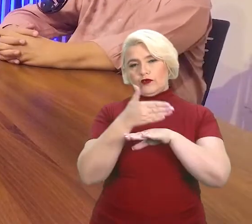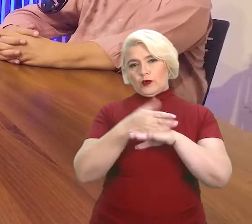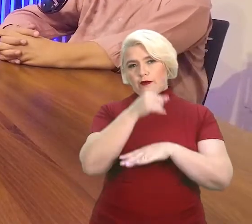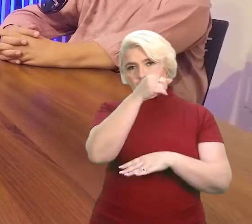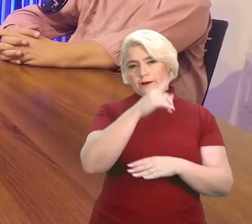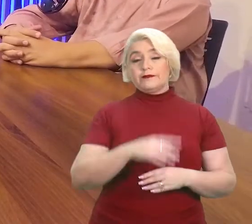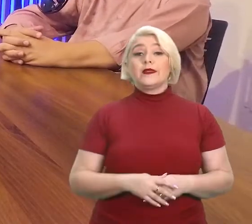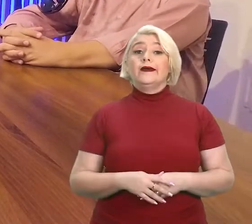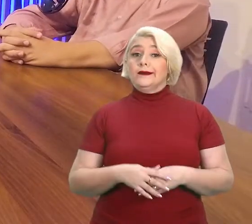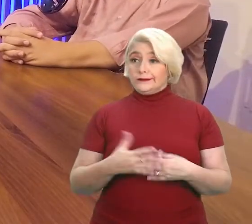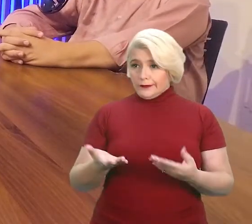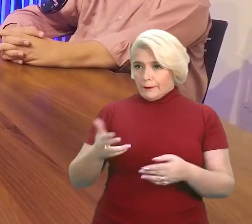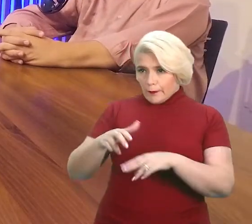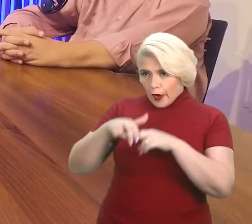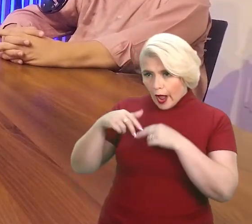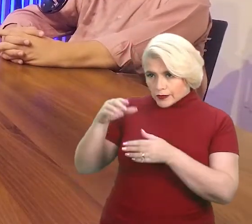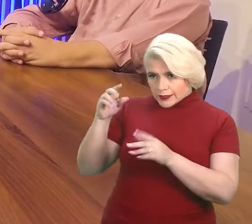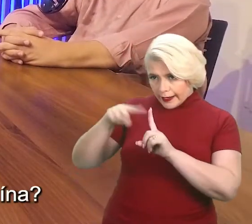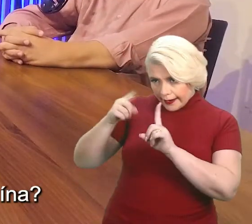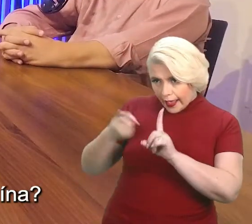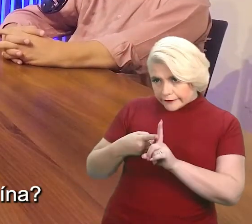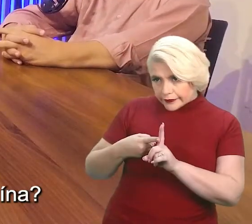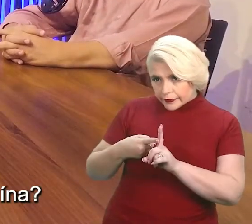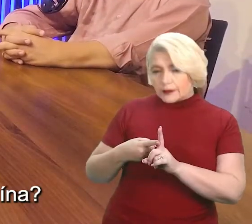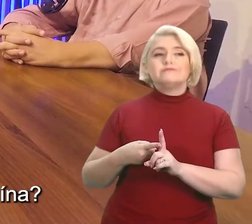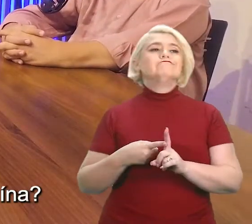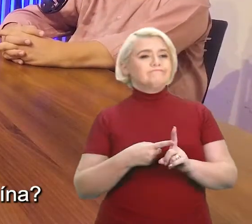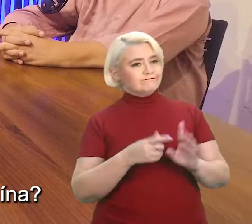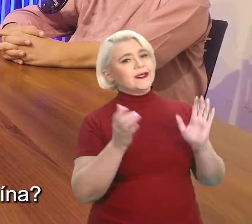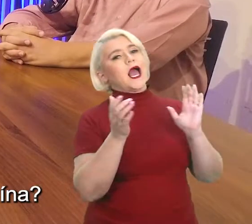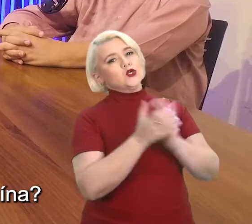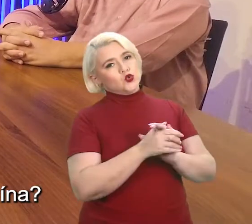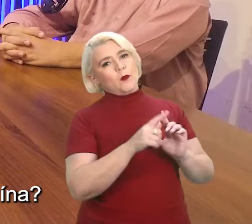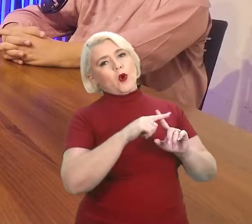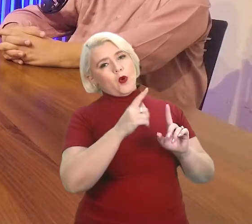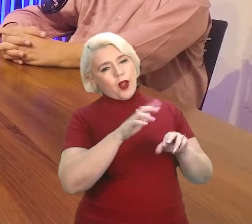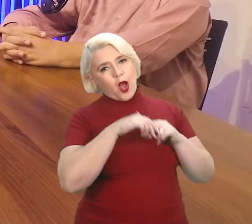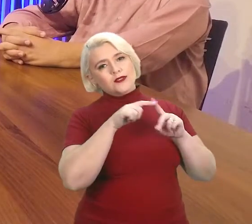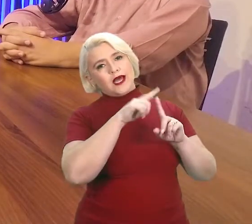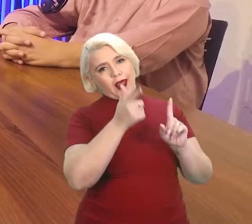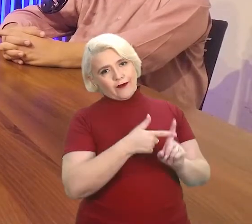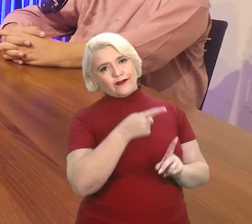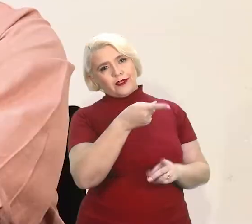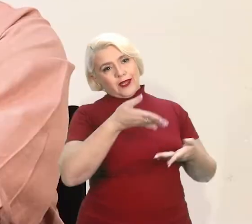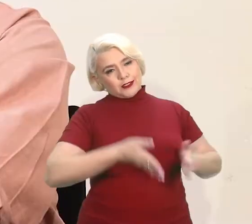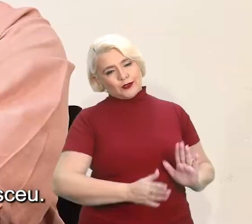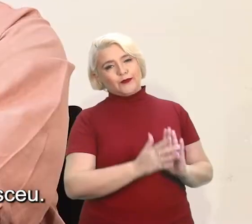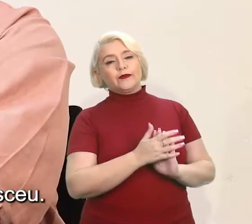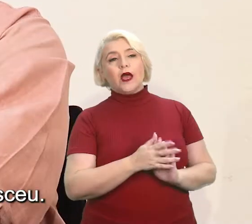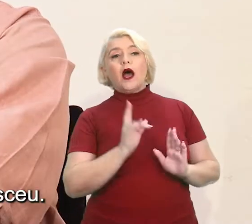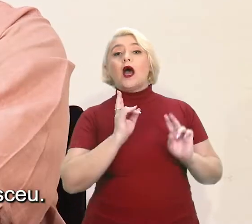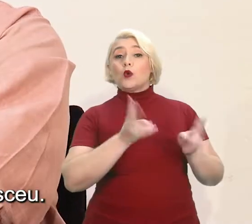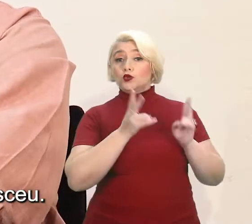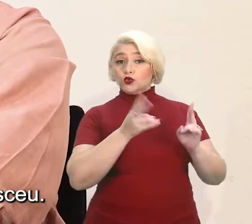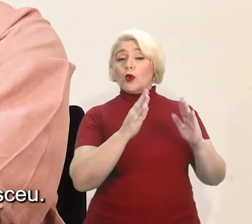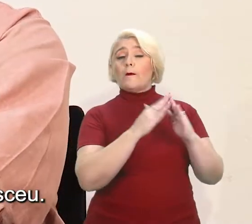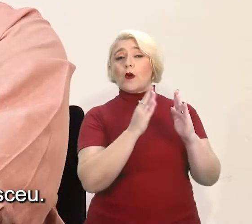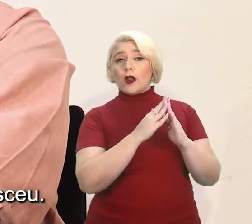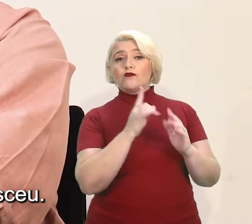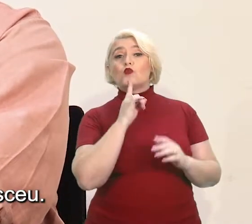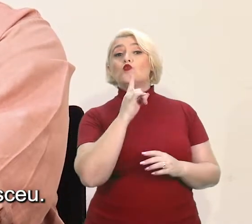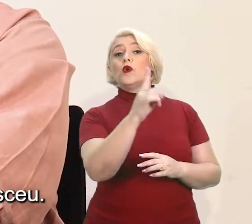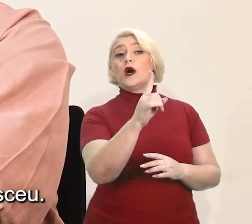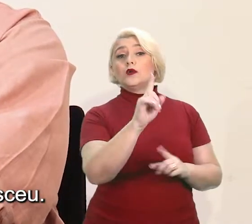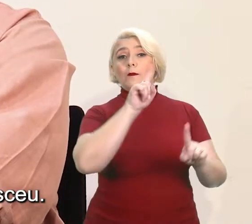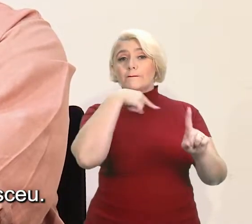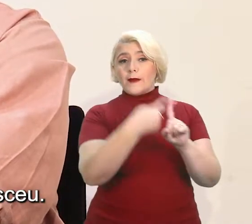fato. Exato, por conta desse fato. Certo. Aí você continuou morando em Juína? Continuamos morando em Juína mais um ano, depois